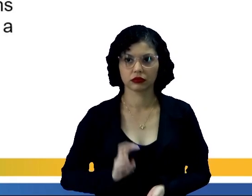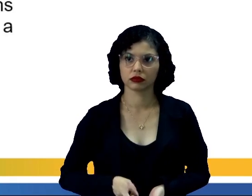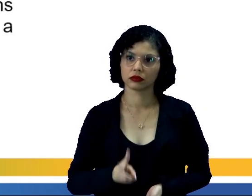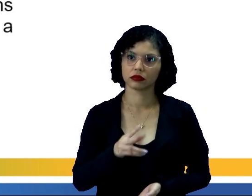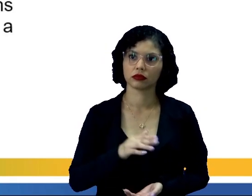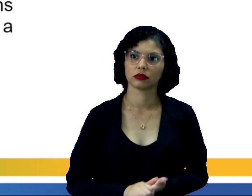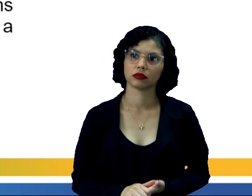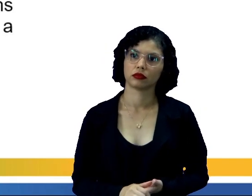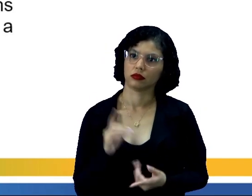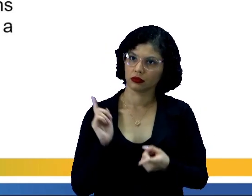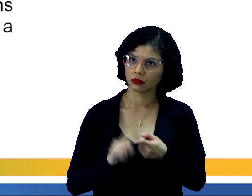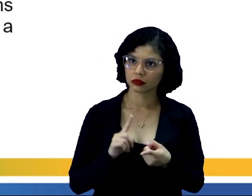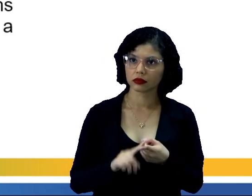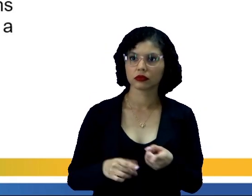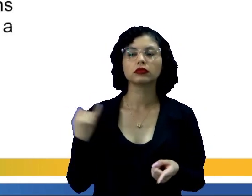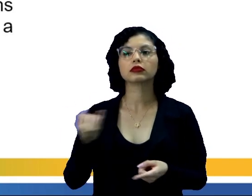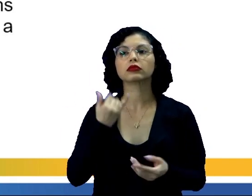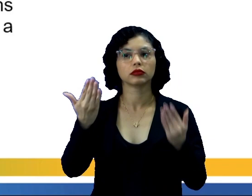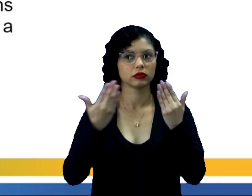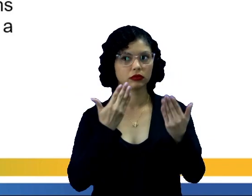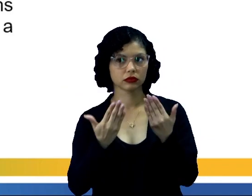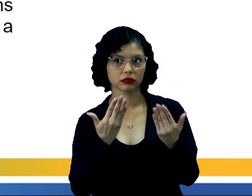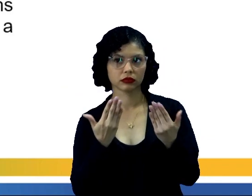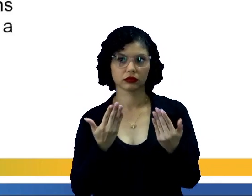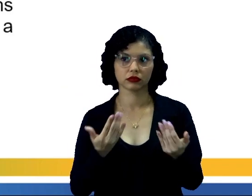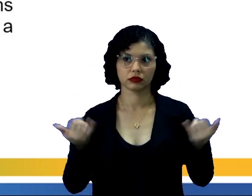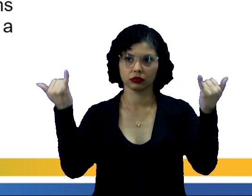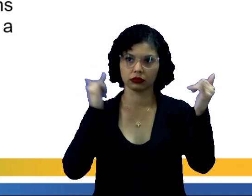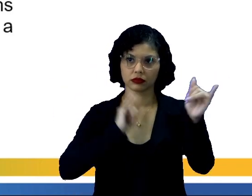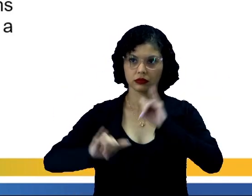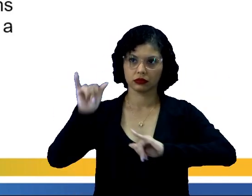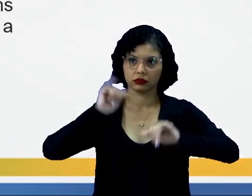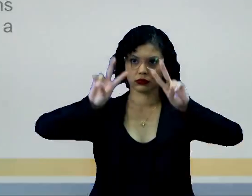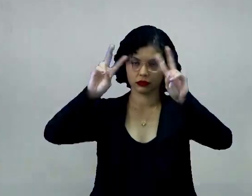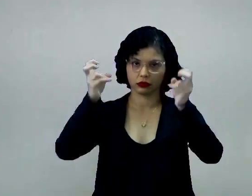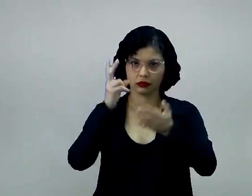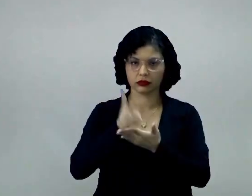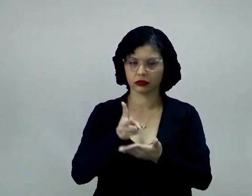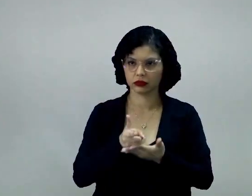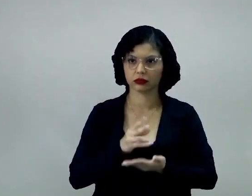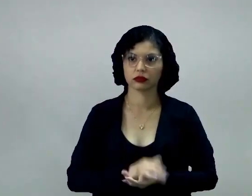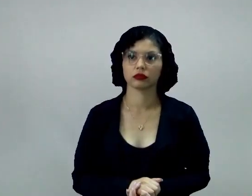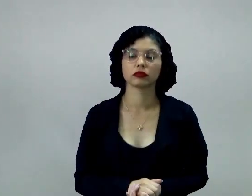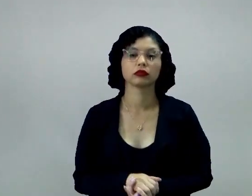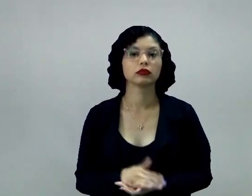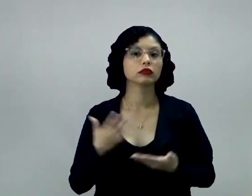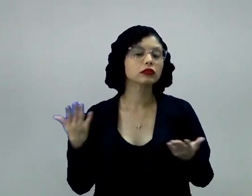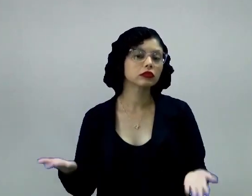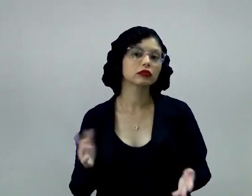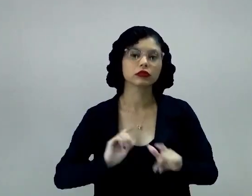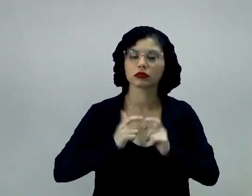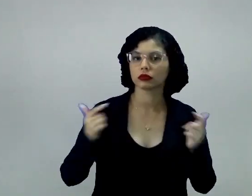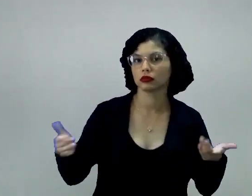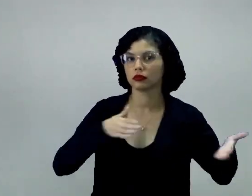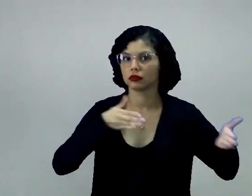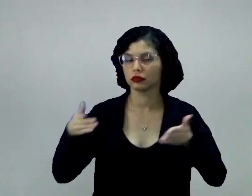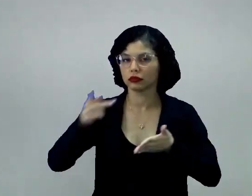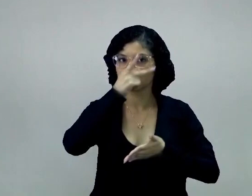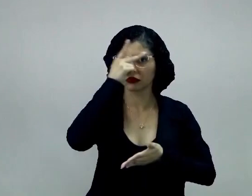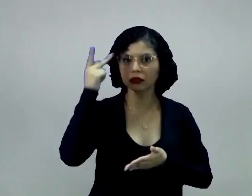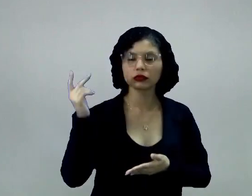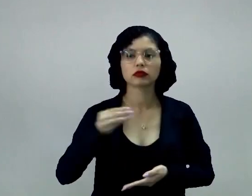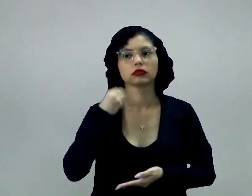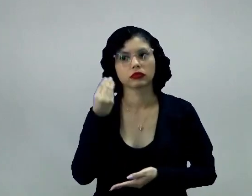continuar. Por que que é importante comparar notícias da mesma temática? Né? A maior parte das